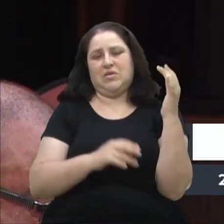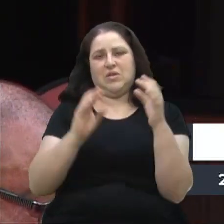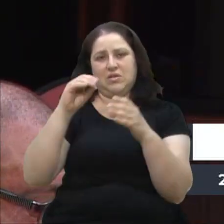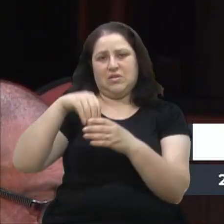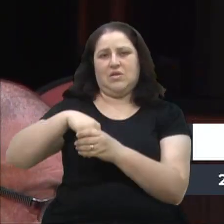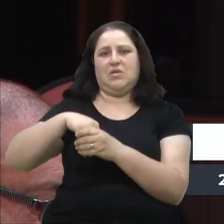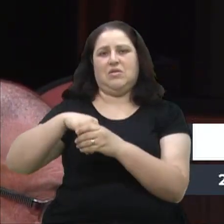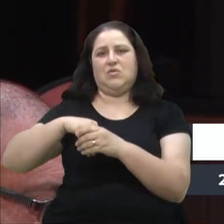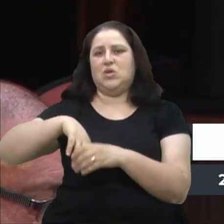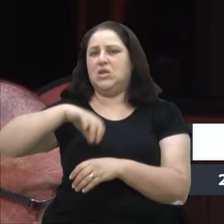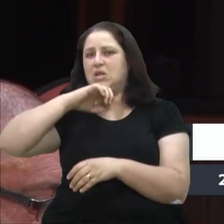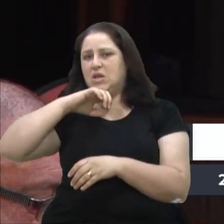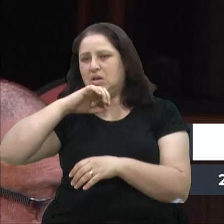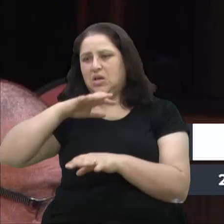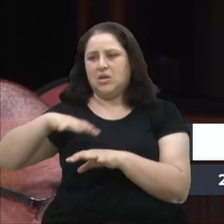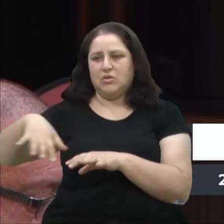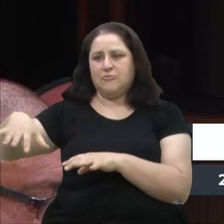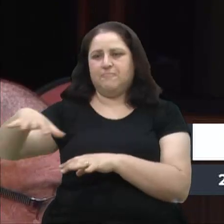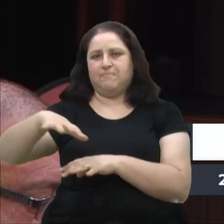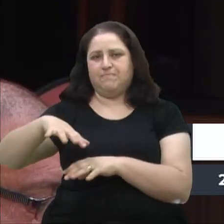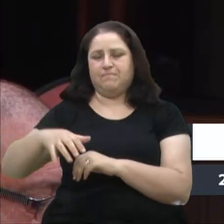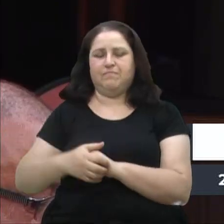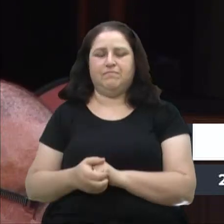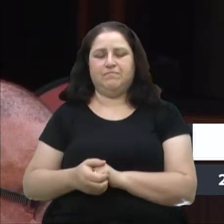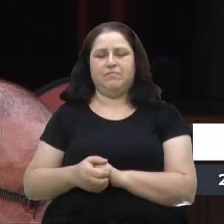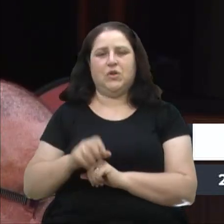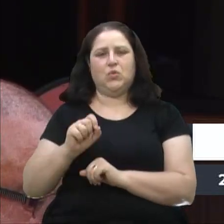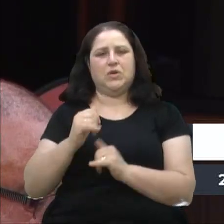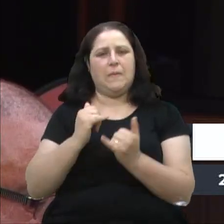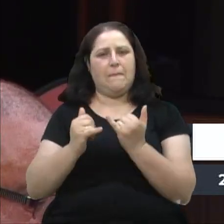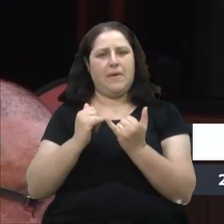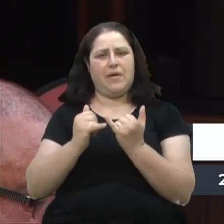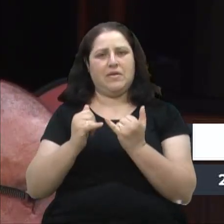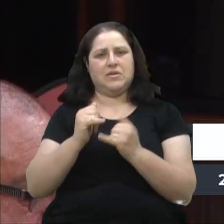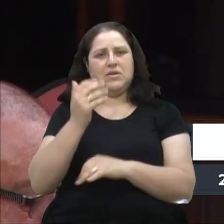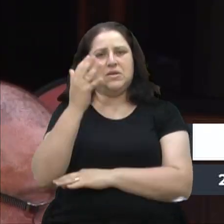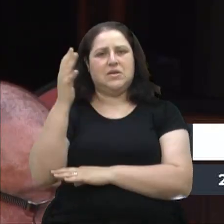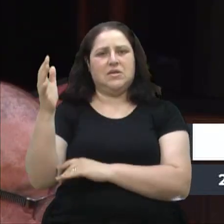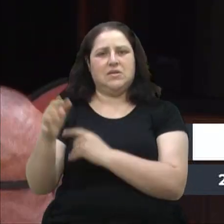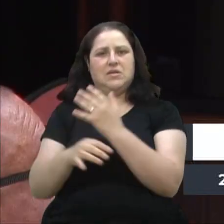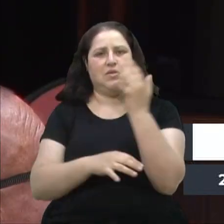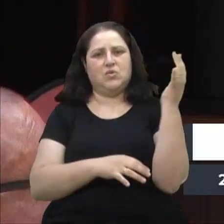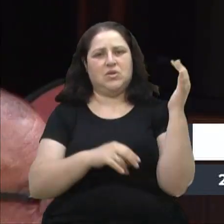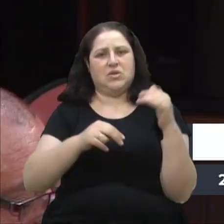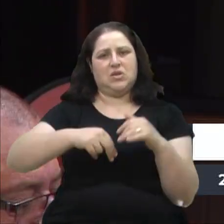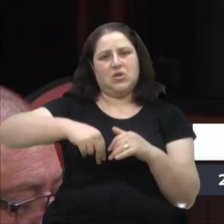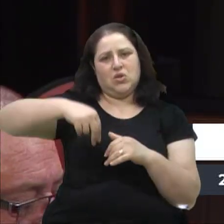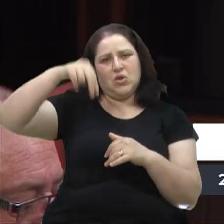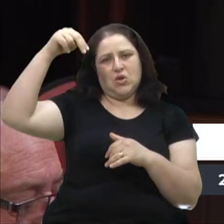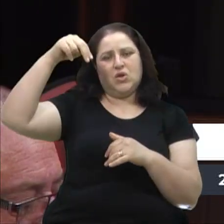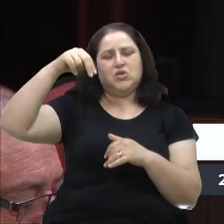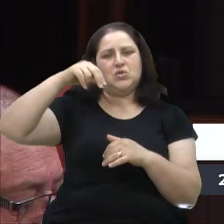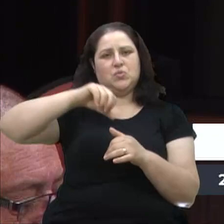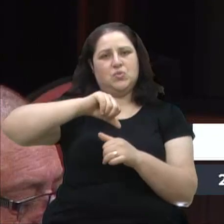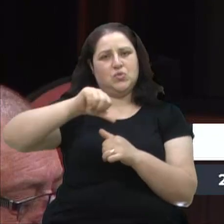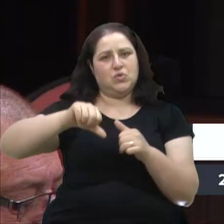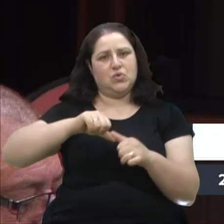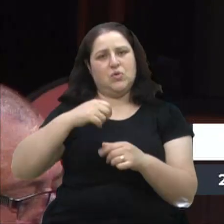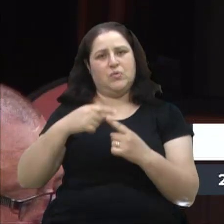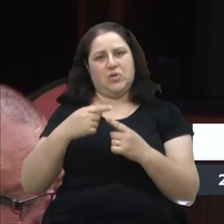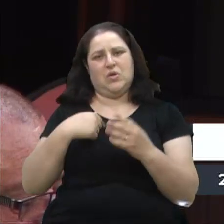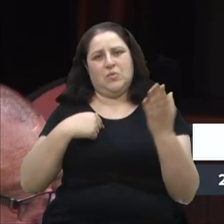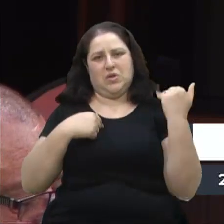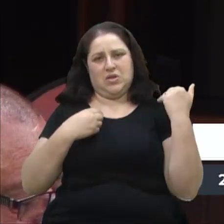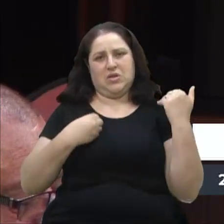levantamento. E o que me parece? Que a natureza mudou lá em cima, porque eu sou daquele tempo que com 10 anos de